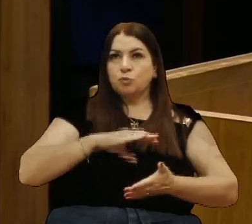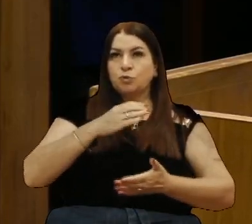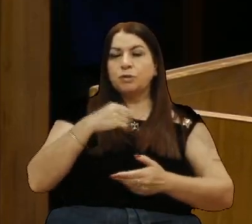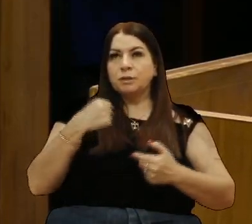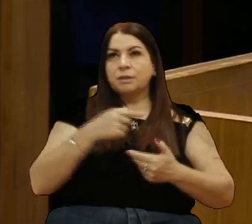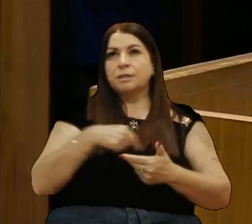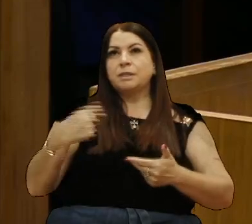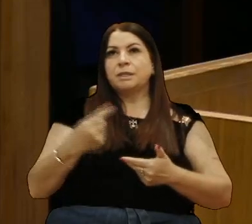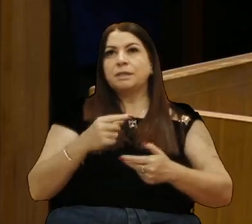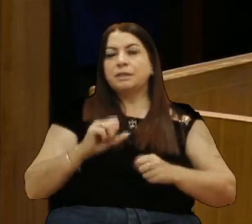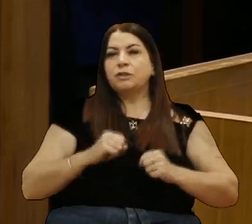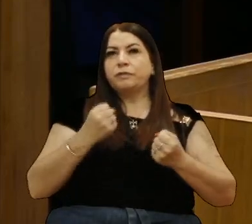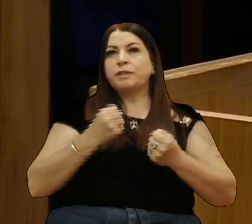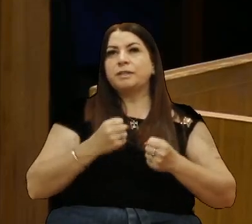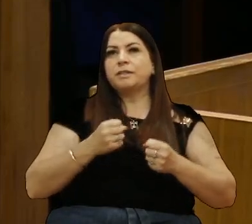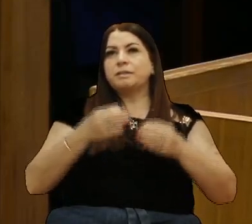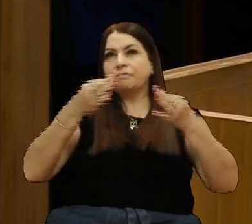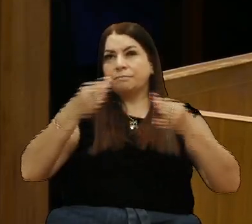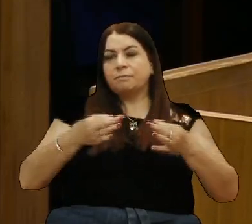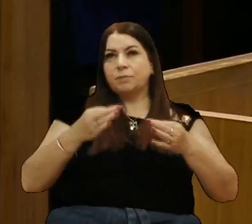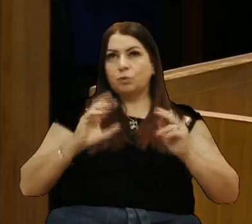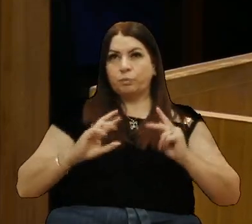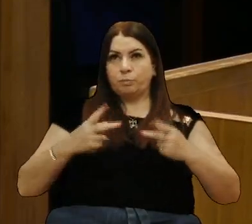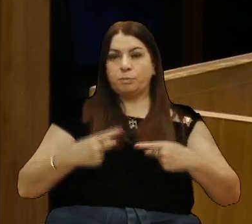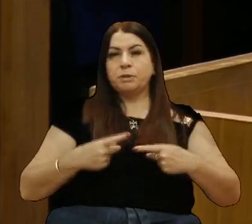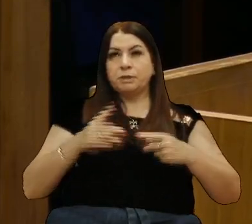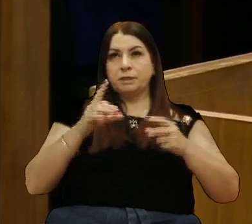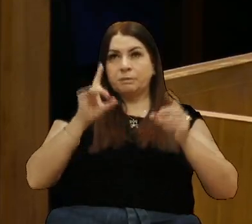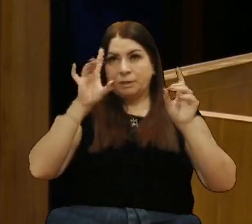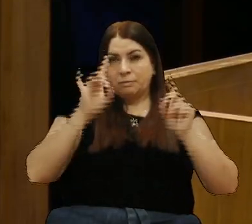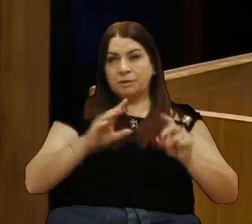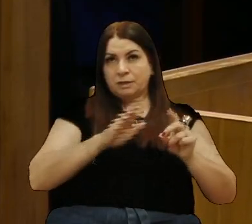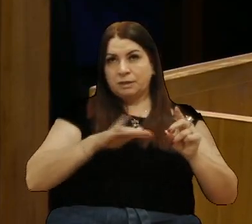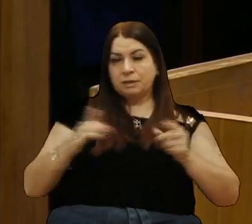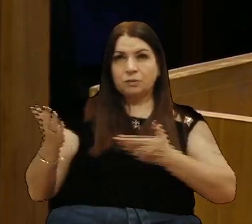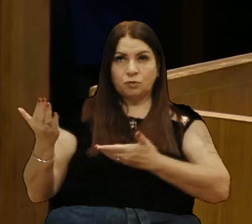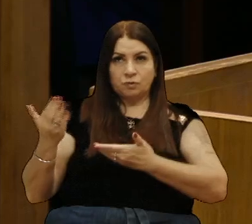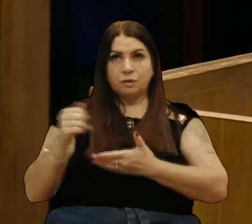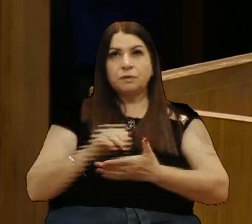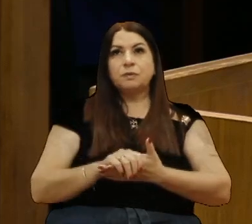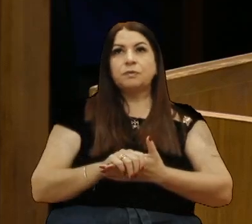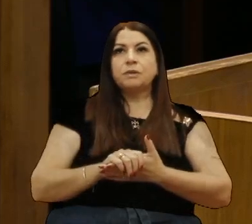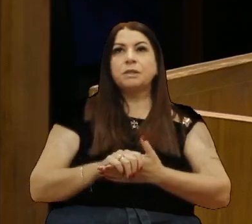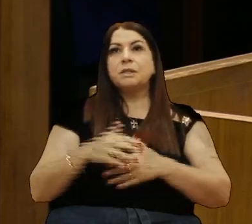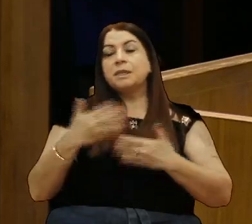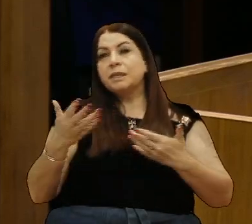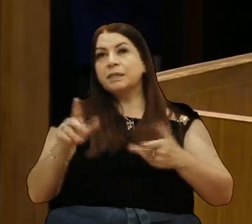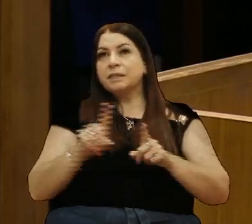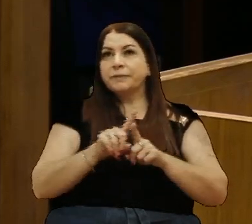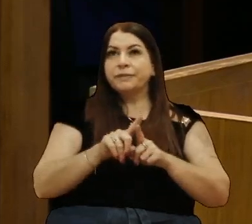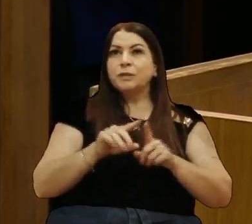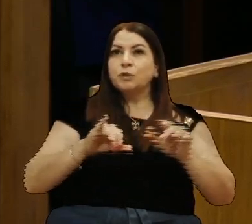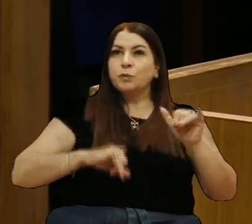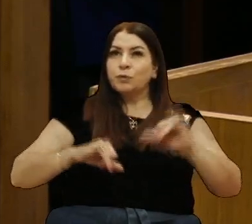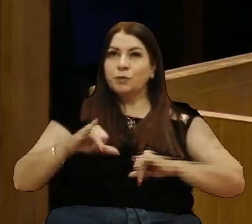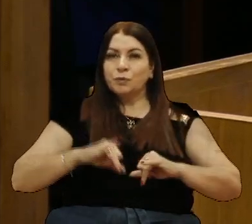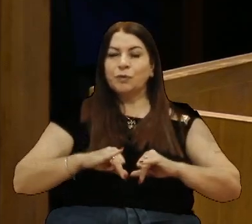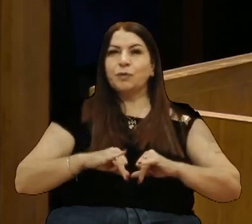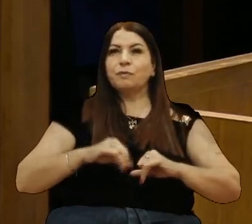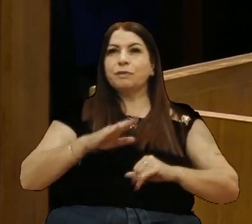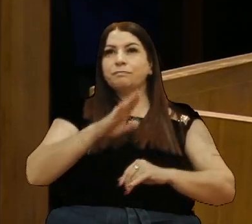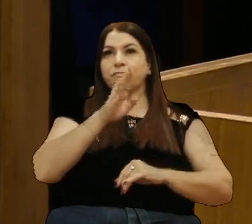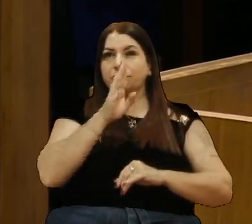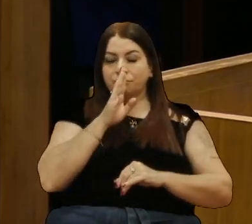necessário em defesa da dignidade humana, e especialmente das crianças e adolescentes que tantas vezes sofrem em